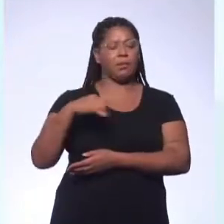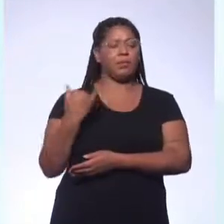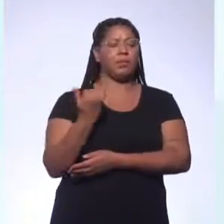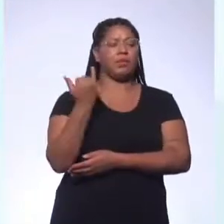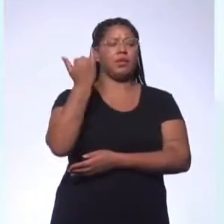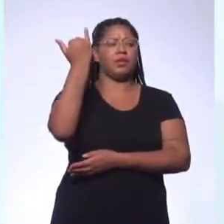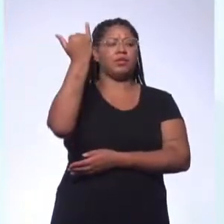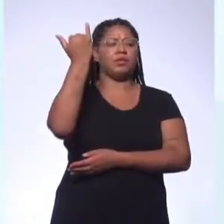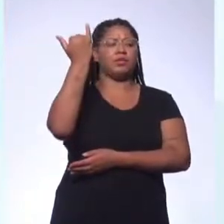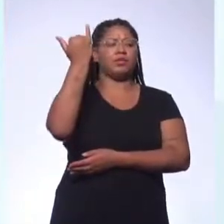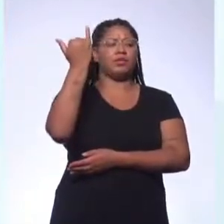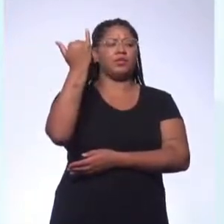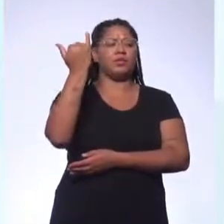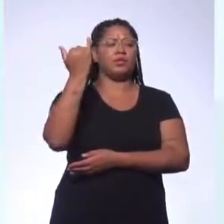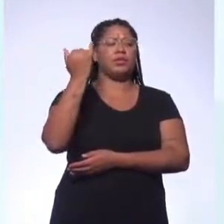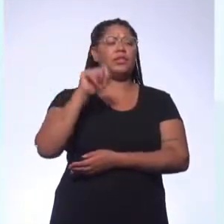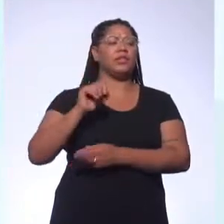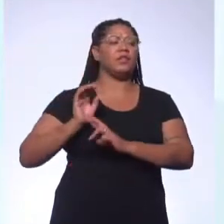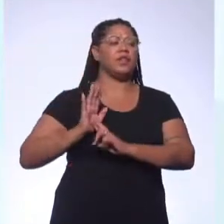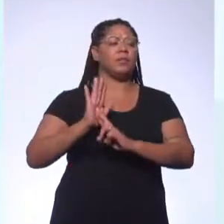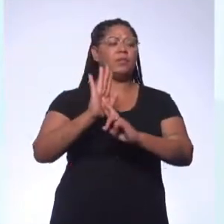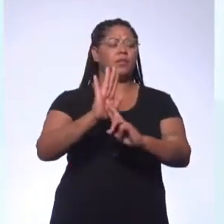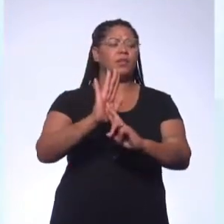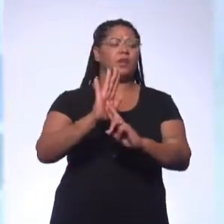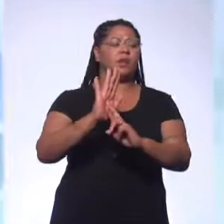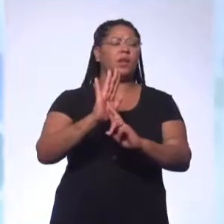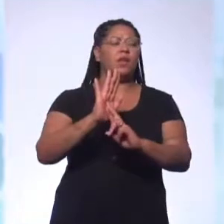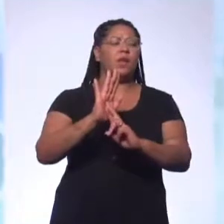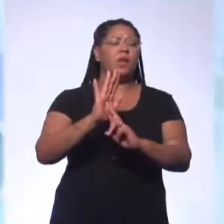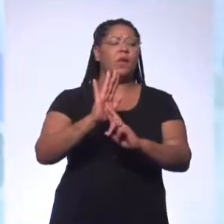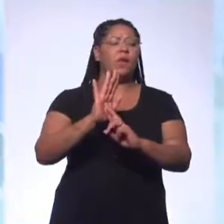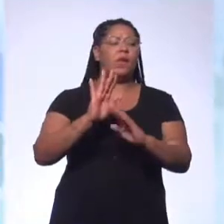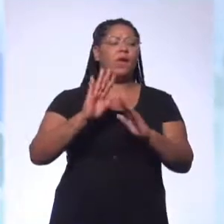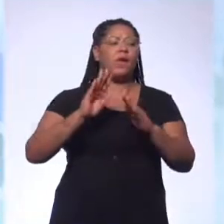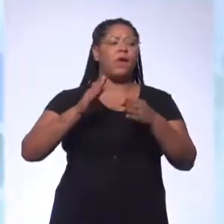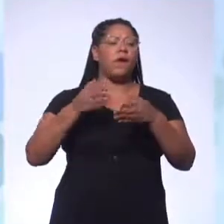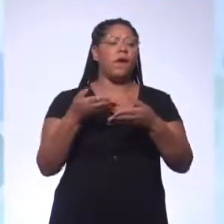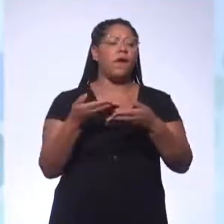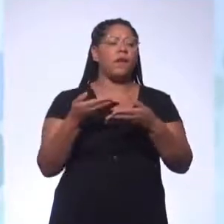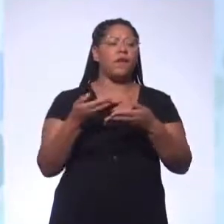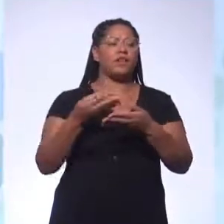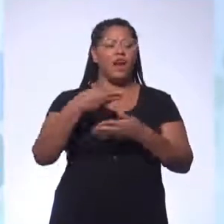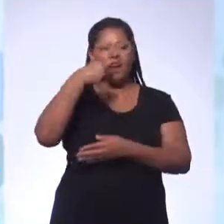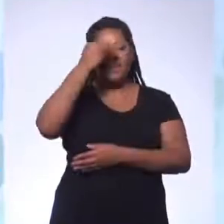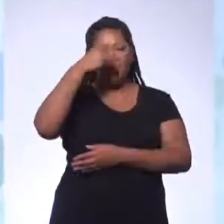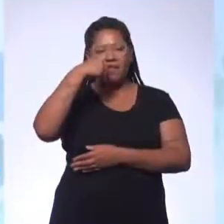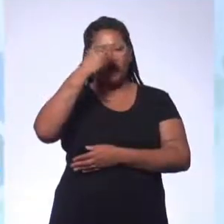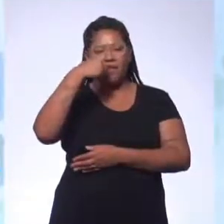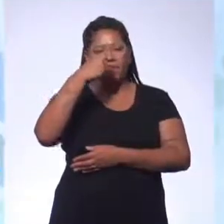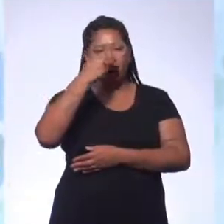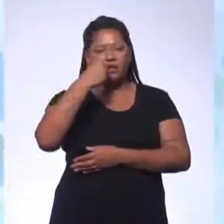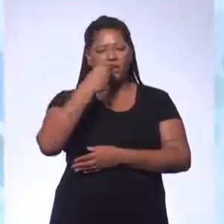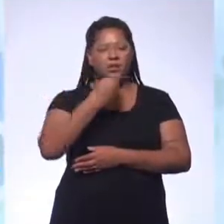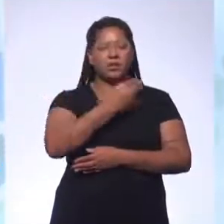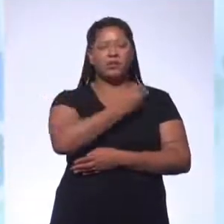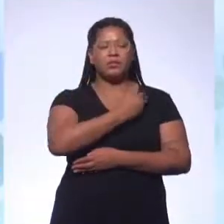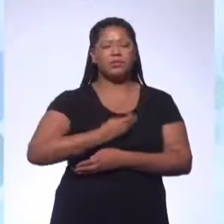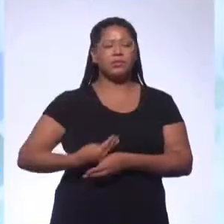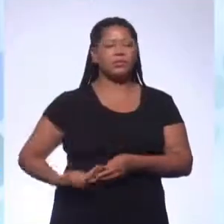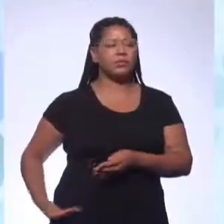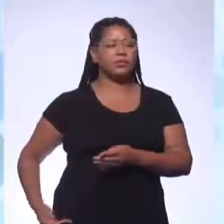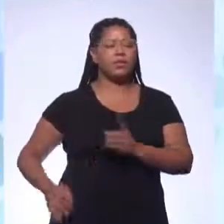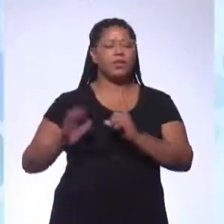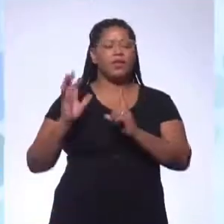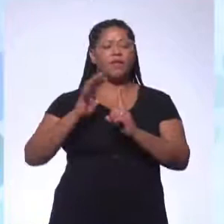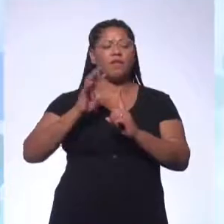importante e que isso vai demonstrar aí já a fragilidade do governo, da influência